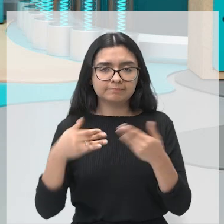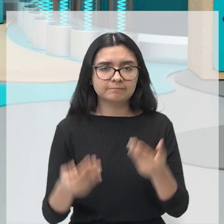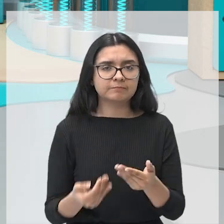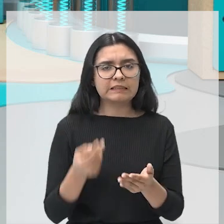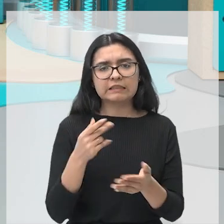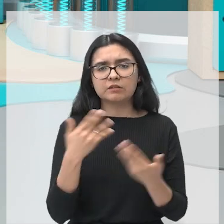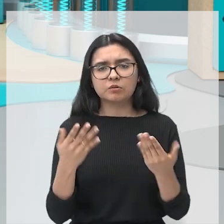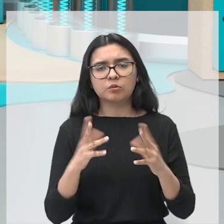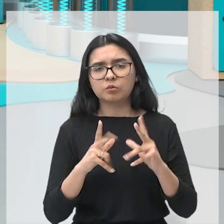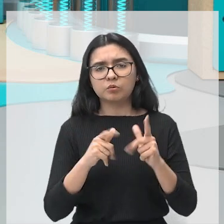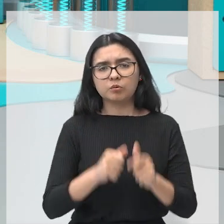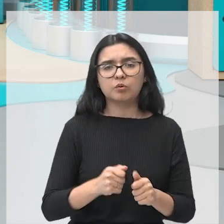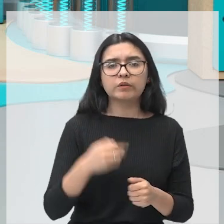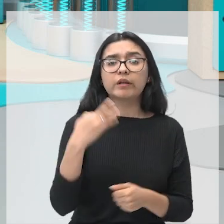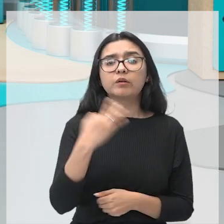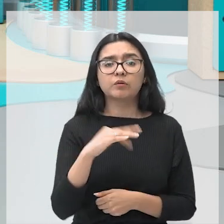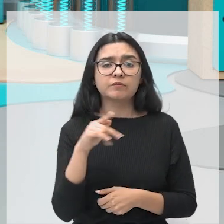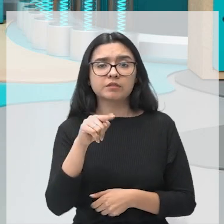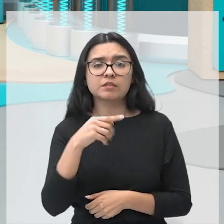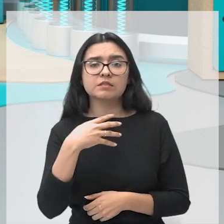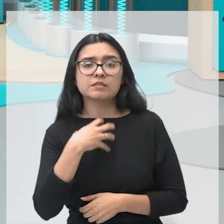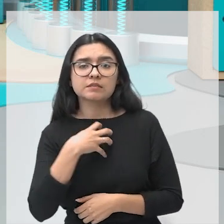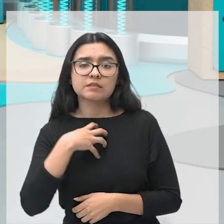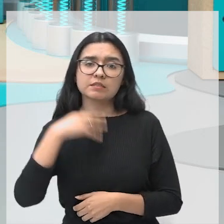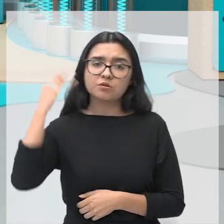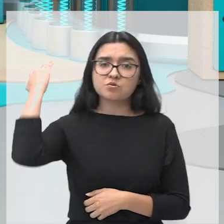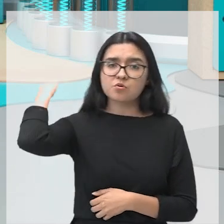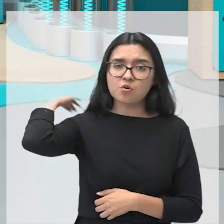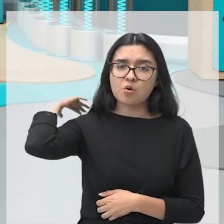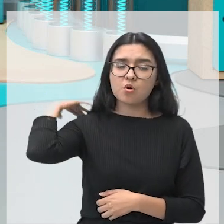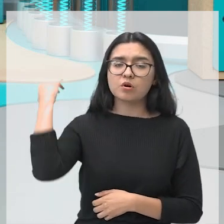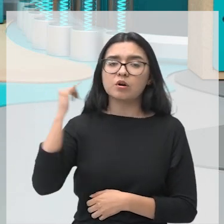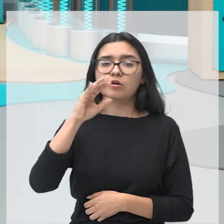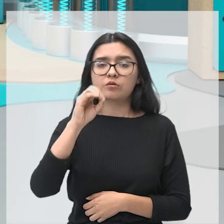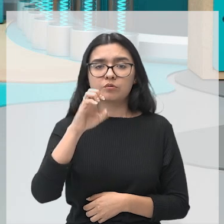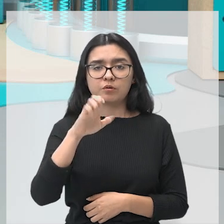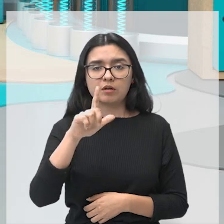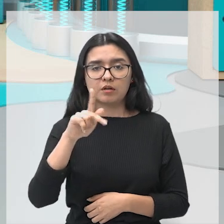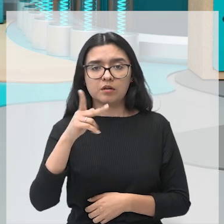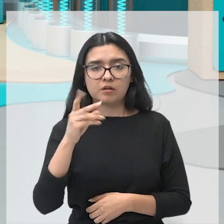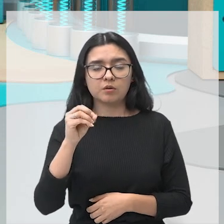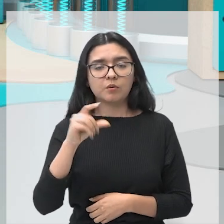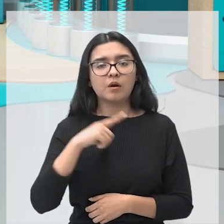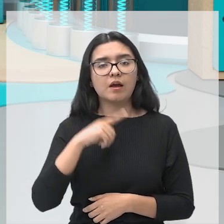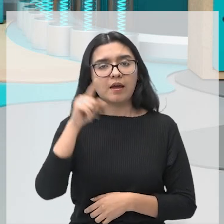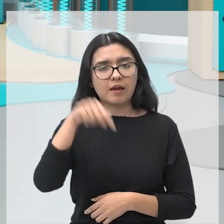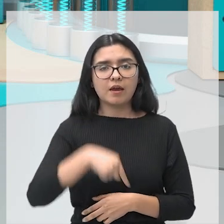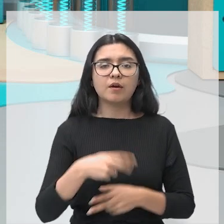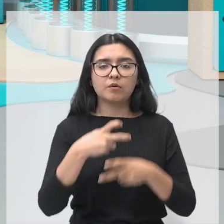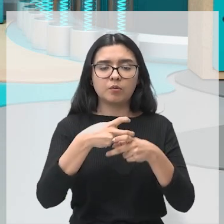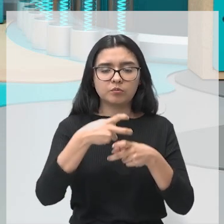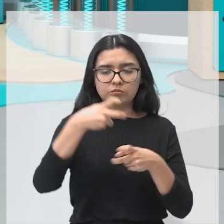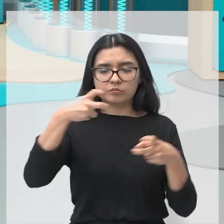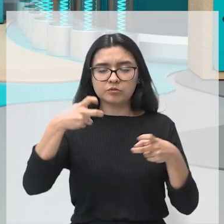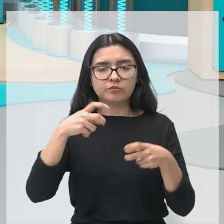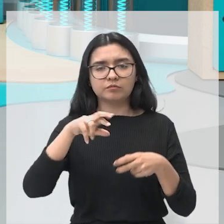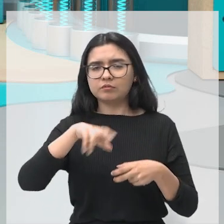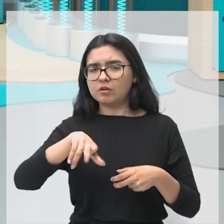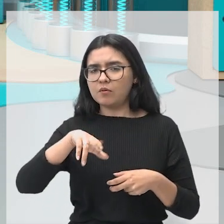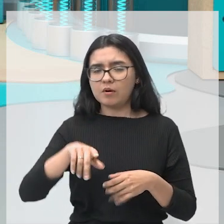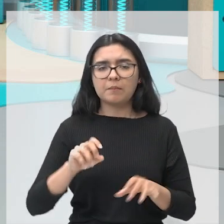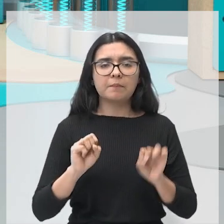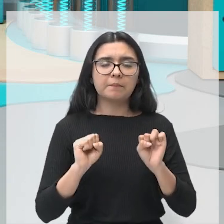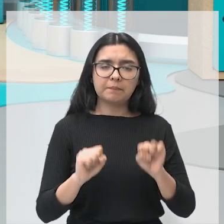toda dor que você sinta na sua costa, toda dor que sinta no joelho é um desvio postural. Não funciona assim. Fica tranquilo, a